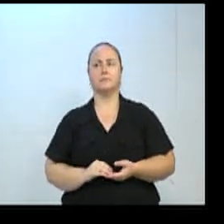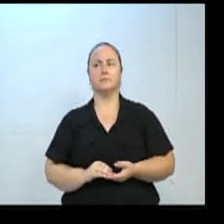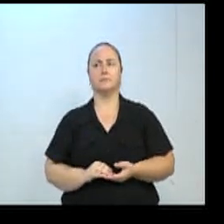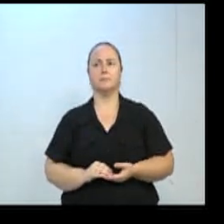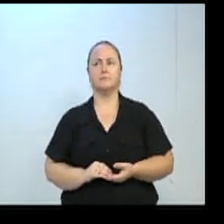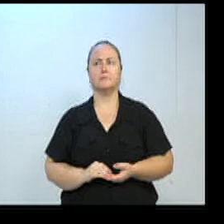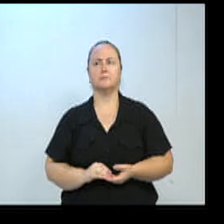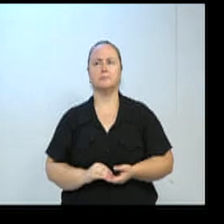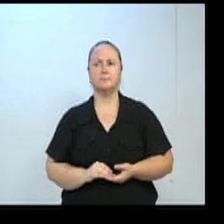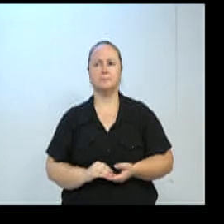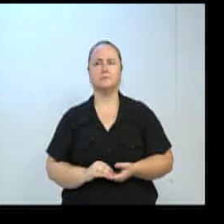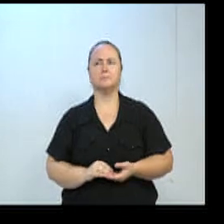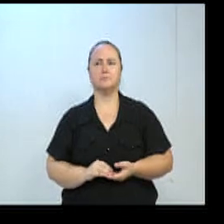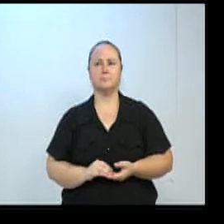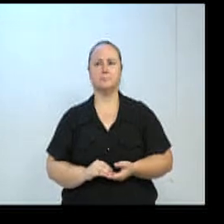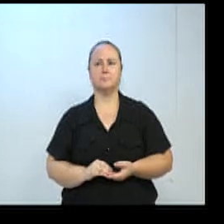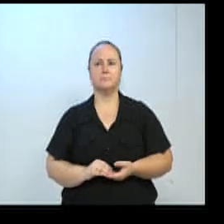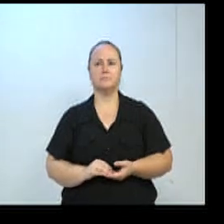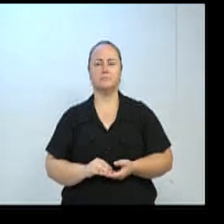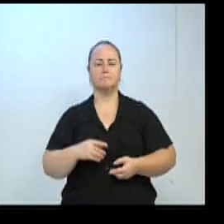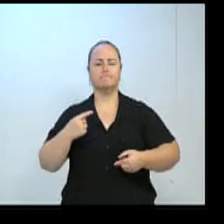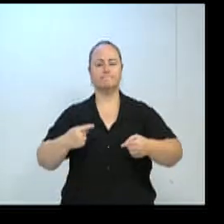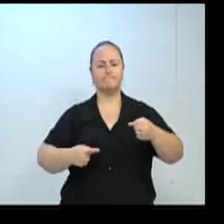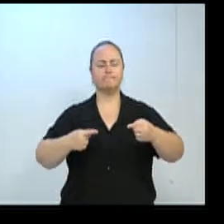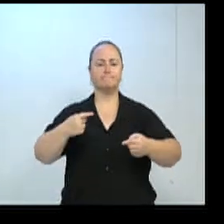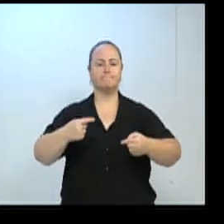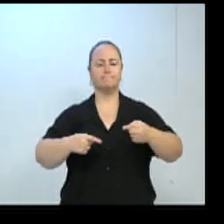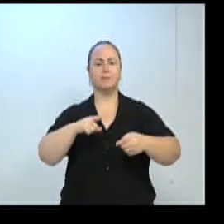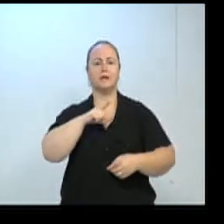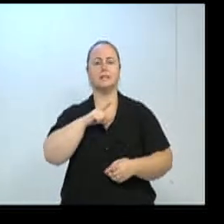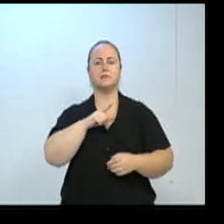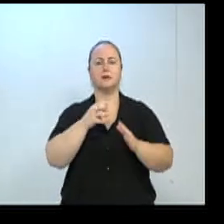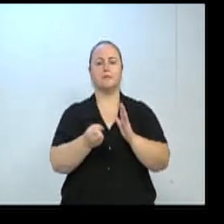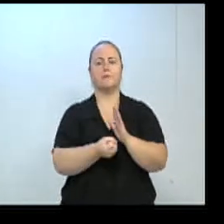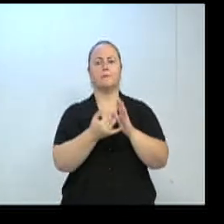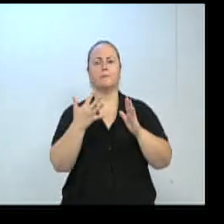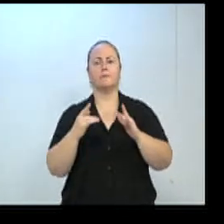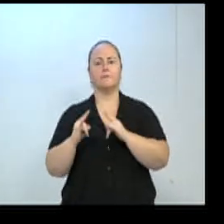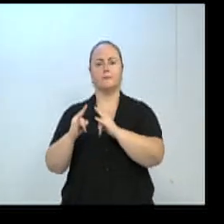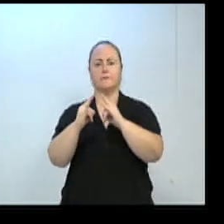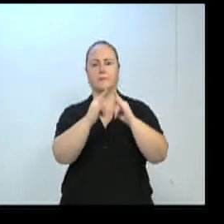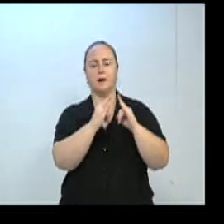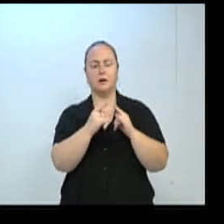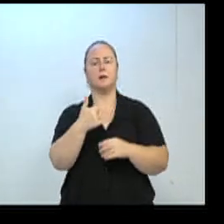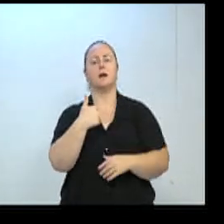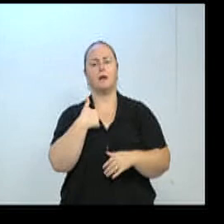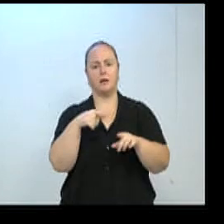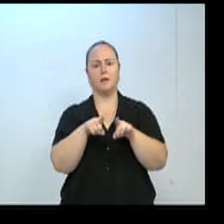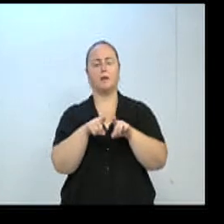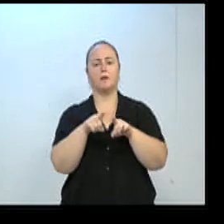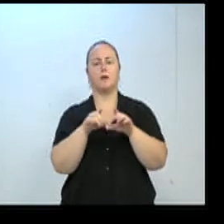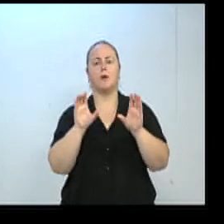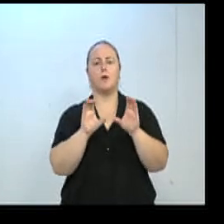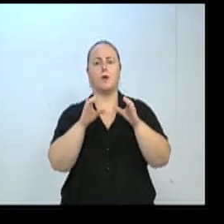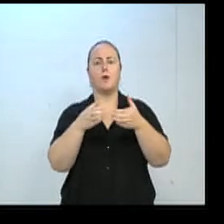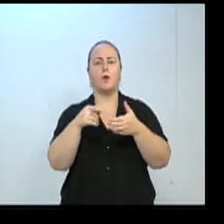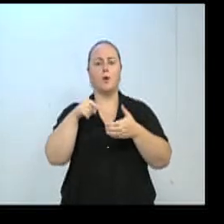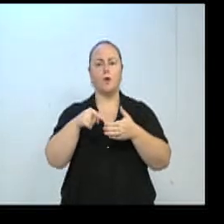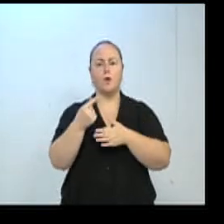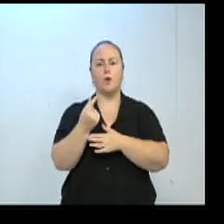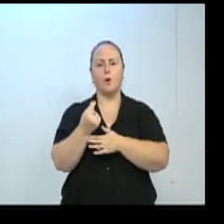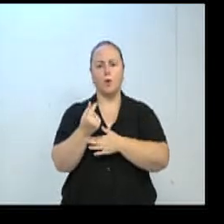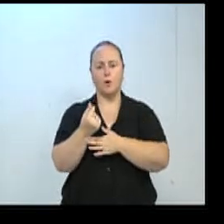E discutimos, tinha várias entidades não governamentais, e eu, como vereador, também participando da Comissão de Finanças, a gente viu valores,